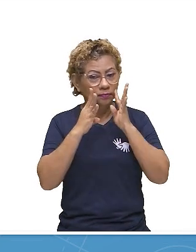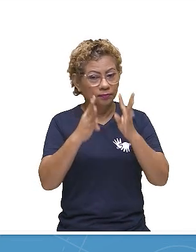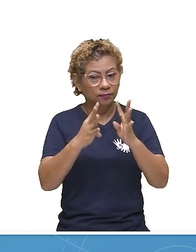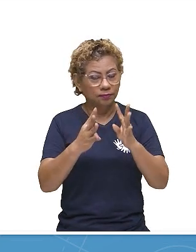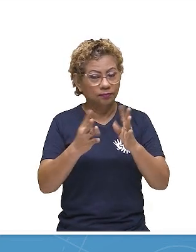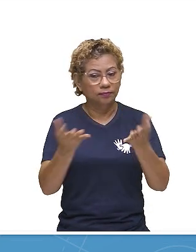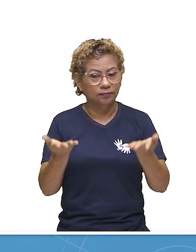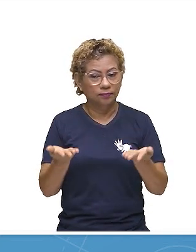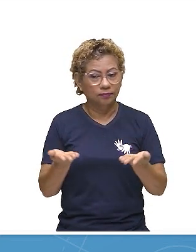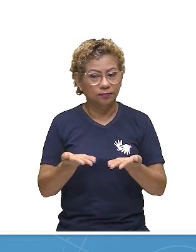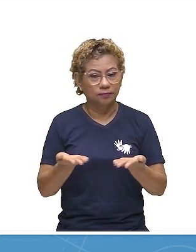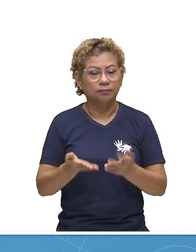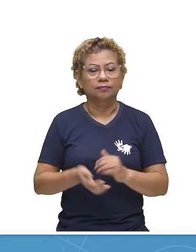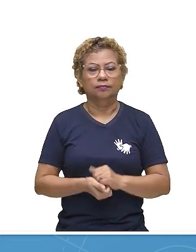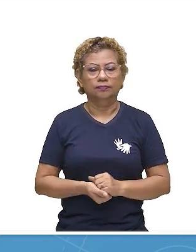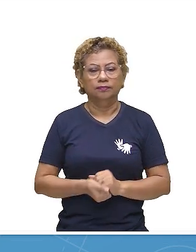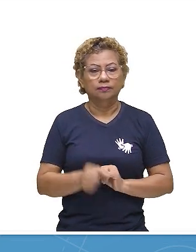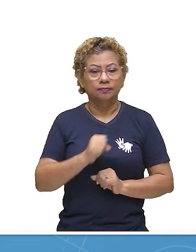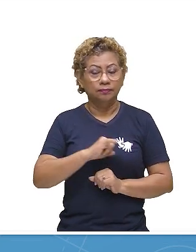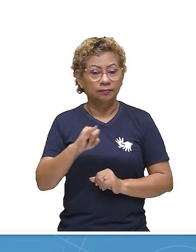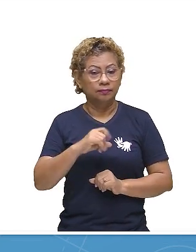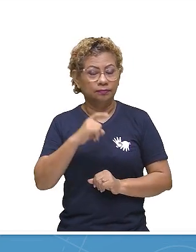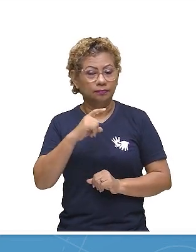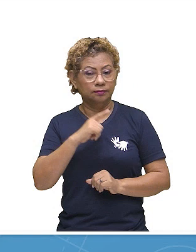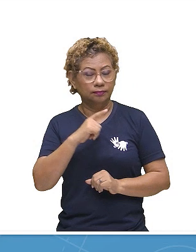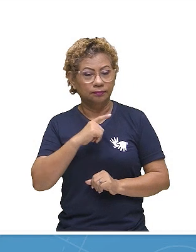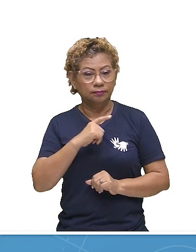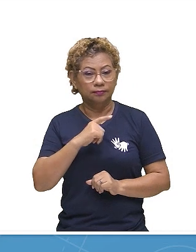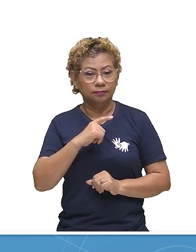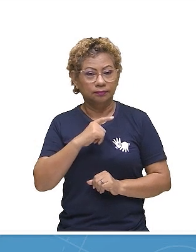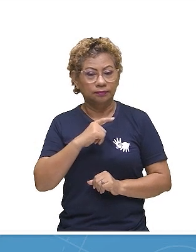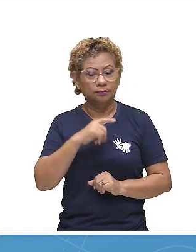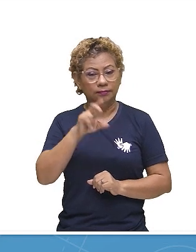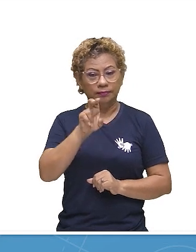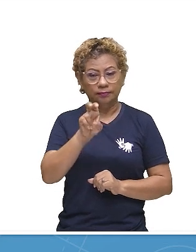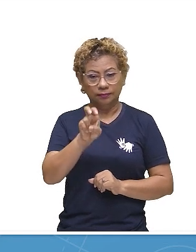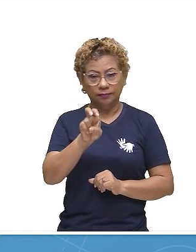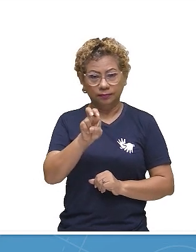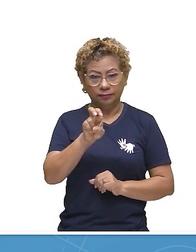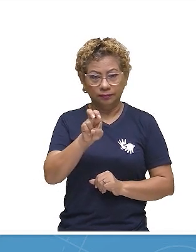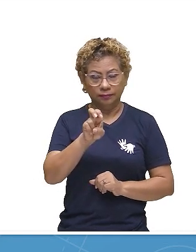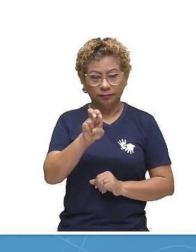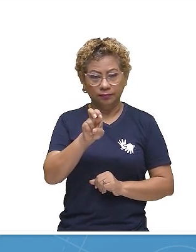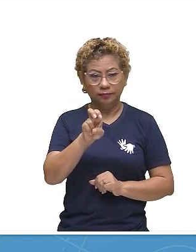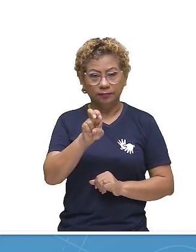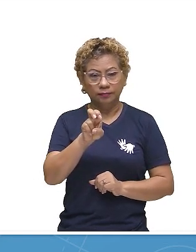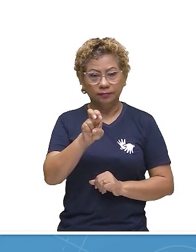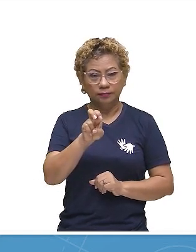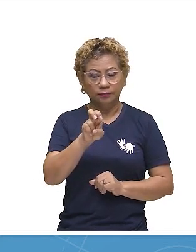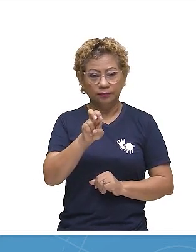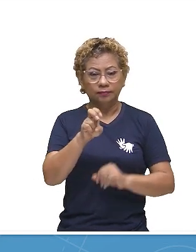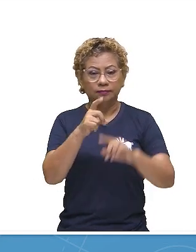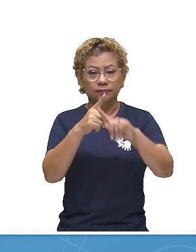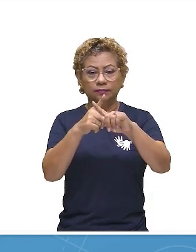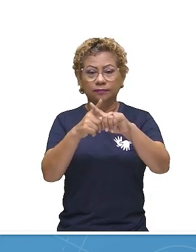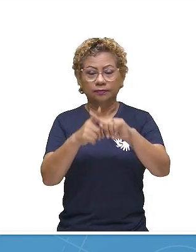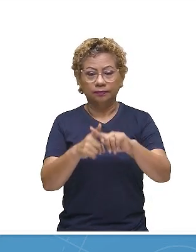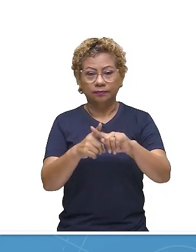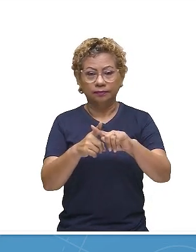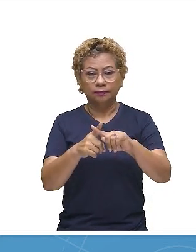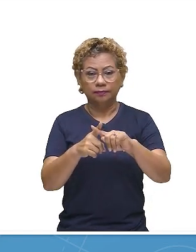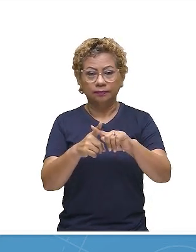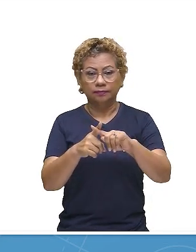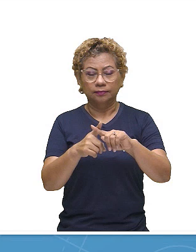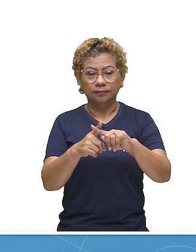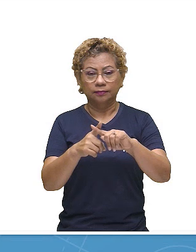Se eu tenho 5 raiz de 9, eu posso dizer que eu vou ter 5, certo? Já vou resolvendo